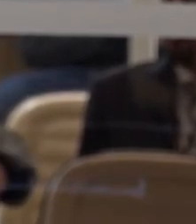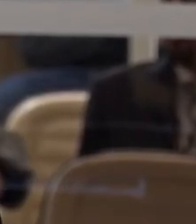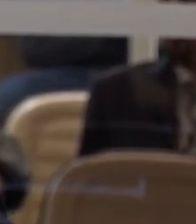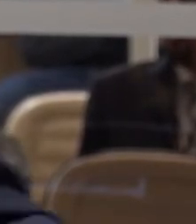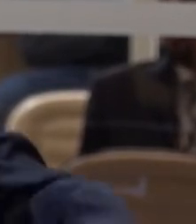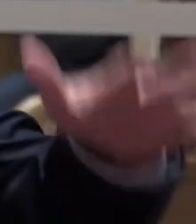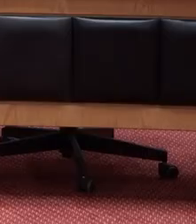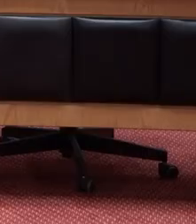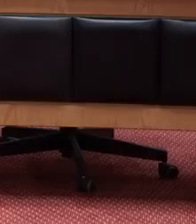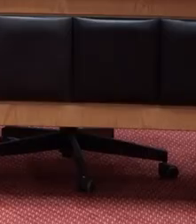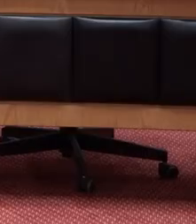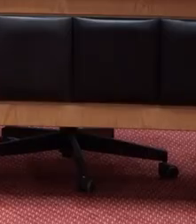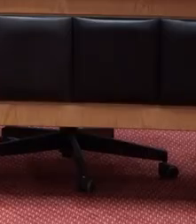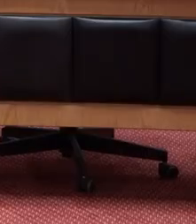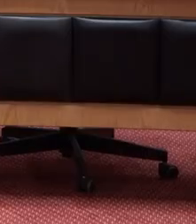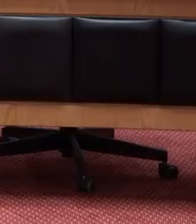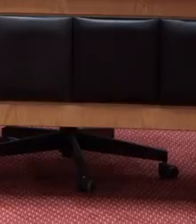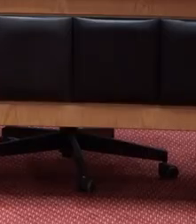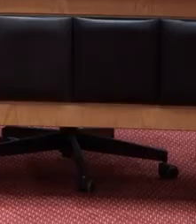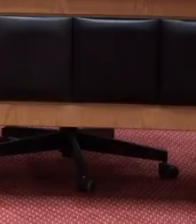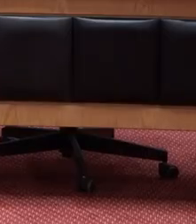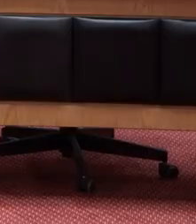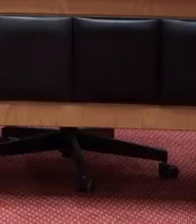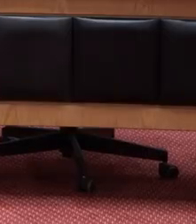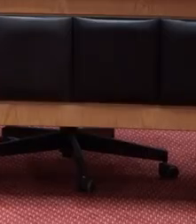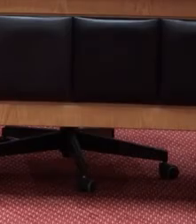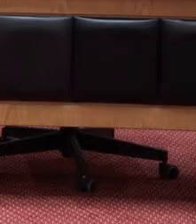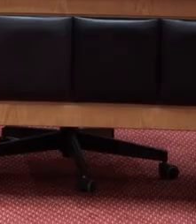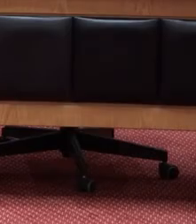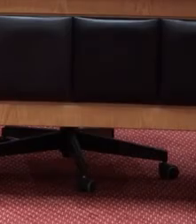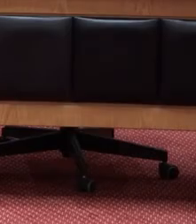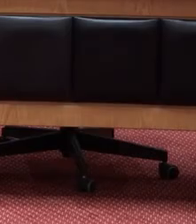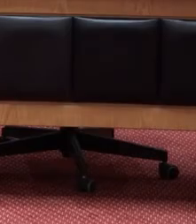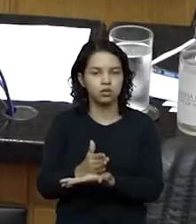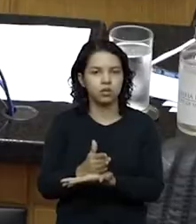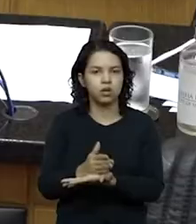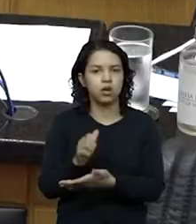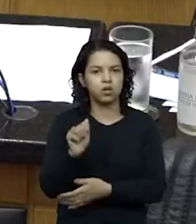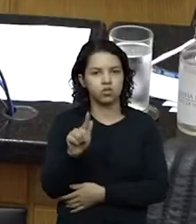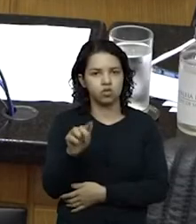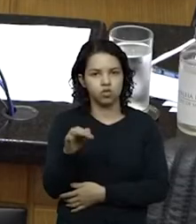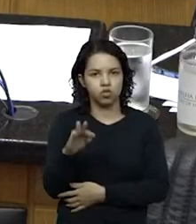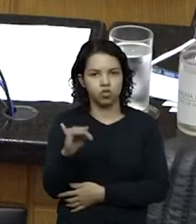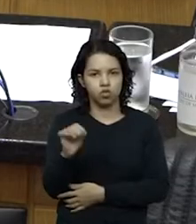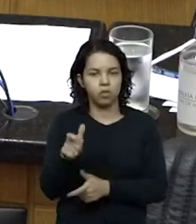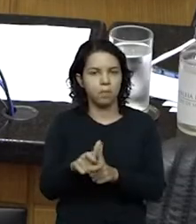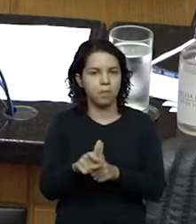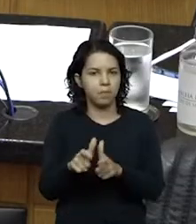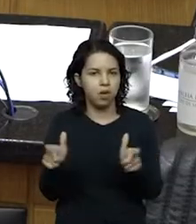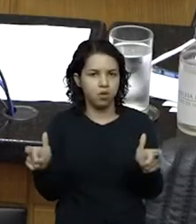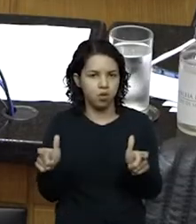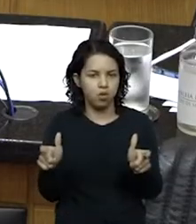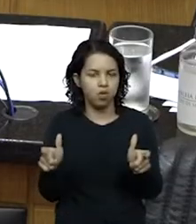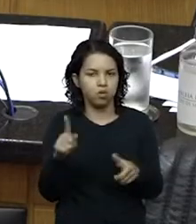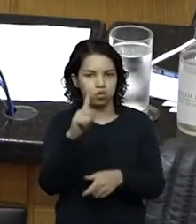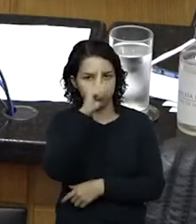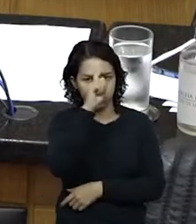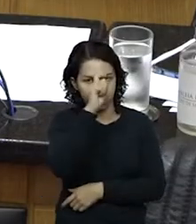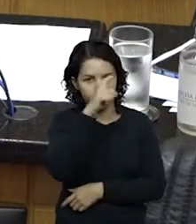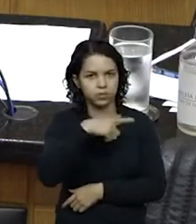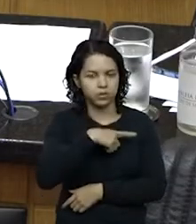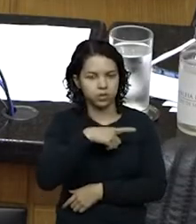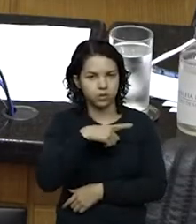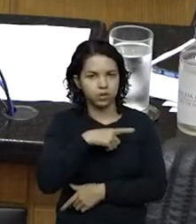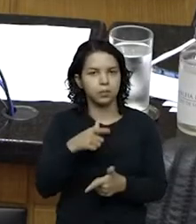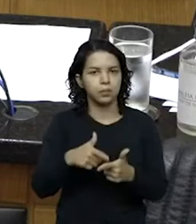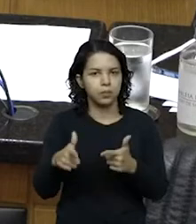o deputado Moacir sopelsa também demonstrou preocupação com a situação do hospital que hospital tem pássaro aumento por